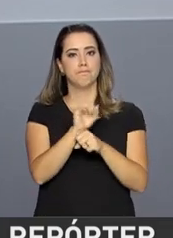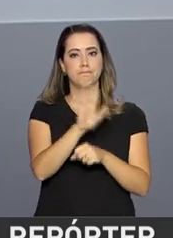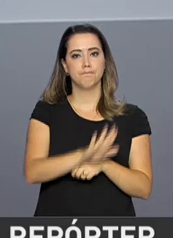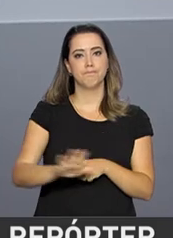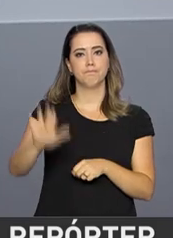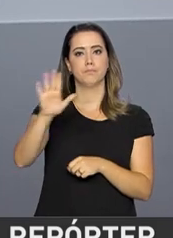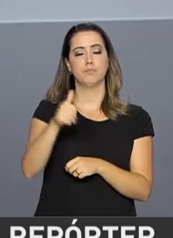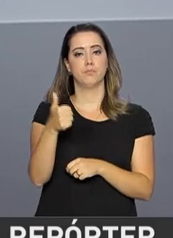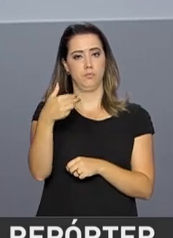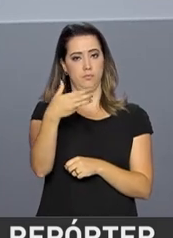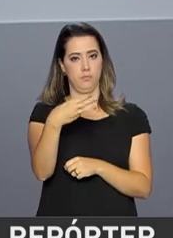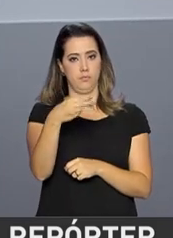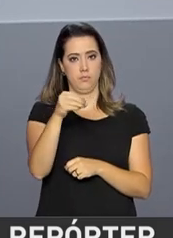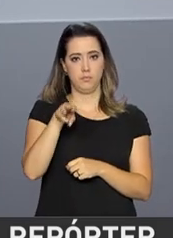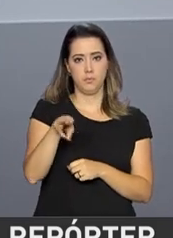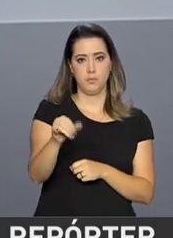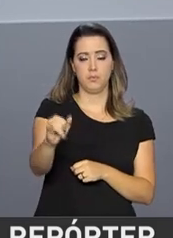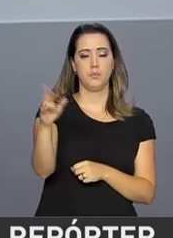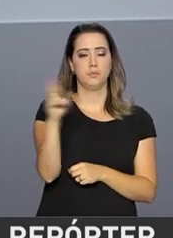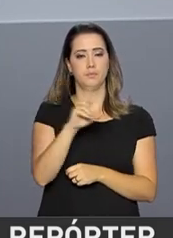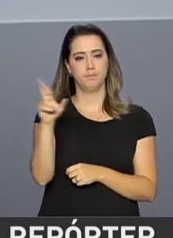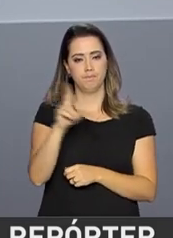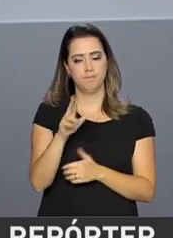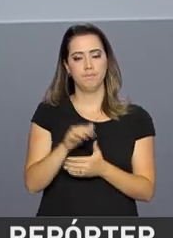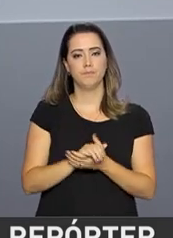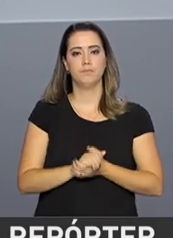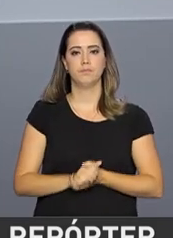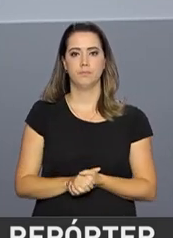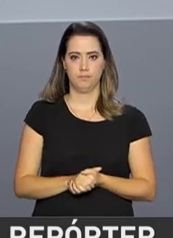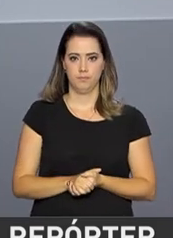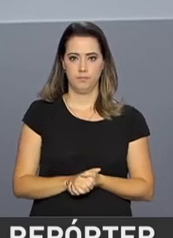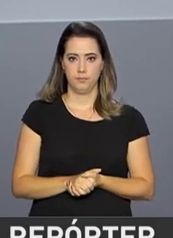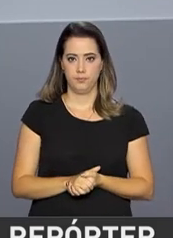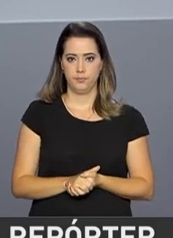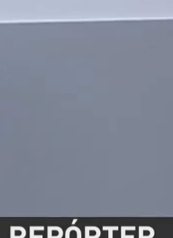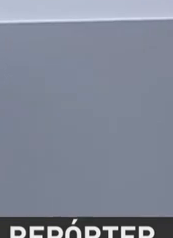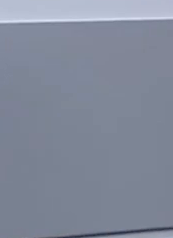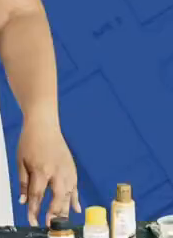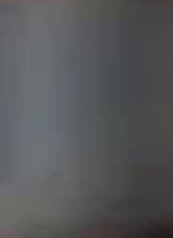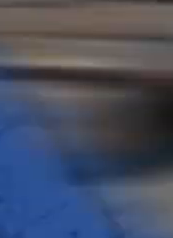todo o país, com investimentos de 130 bilhões de reais.